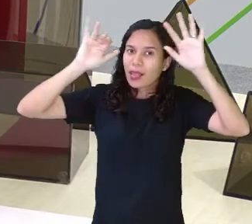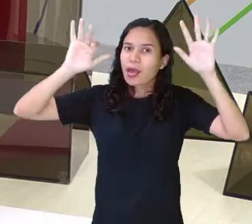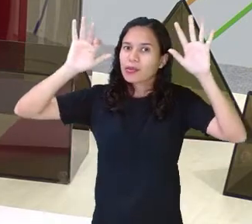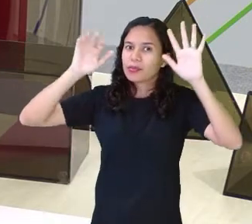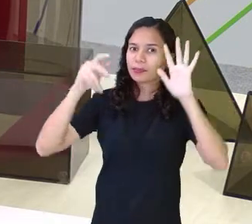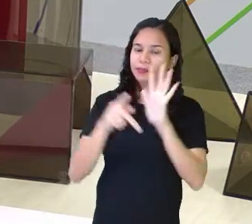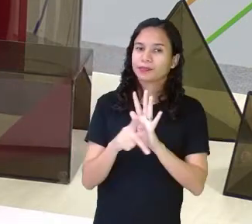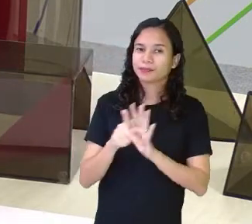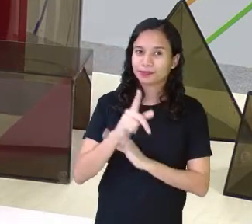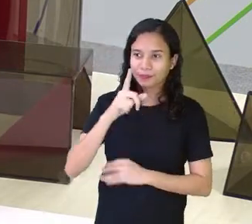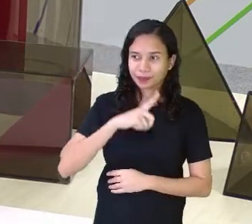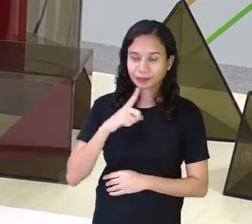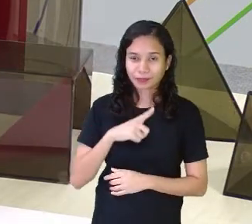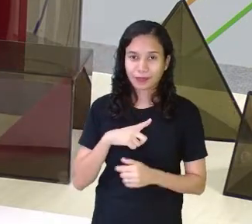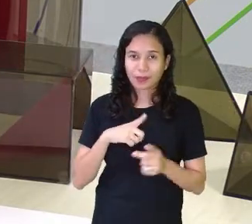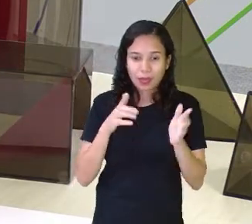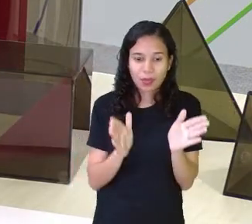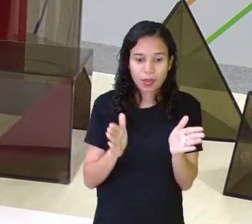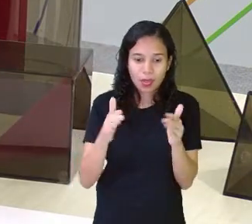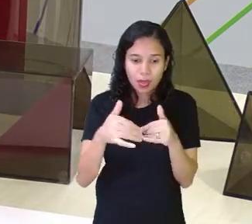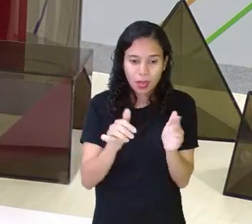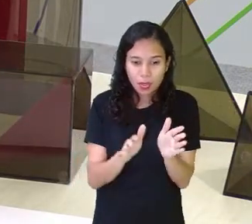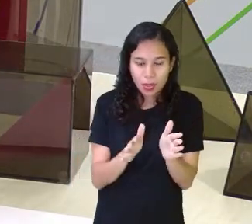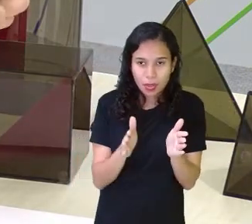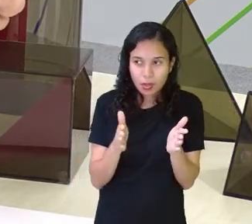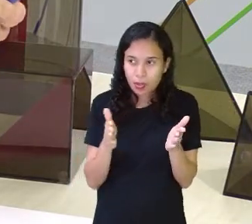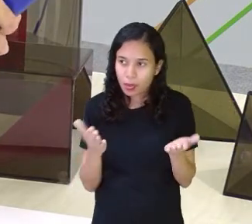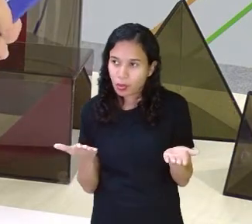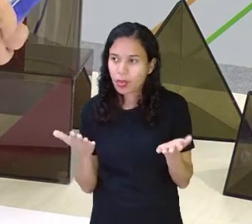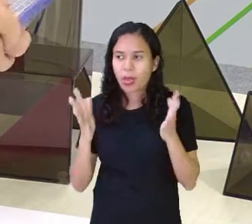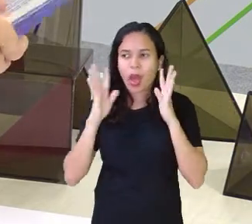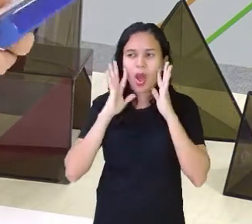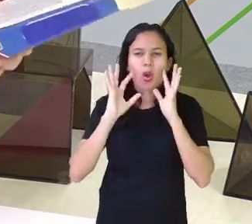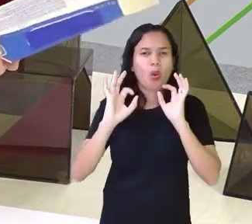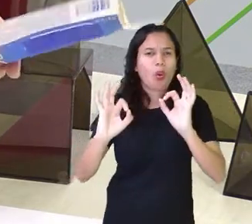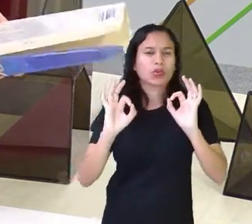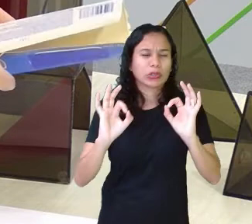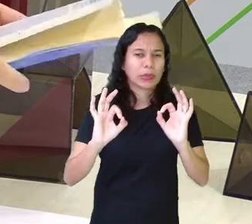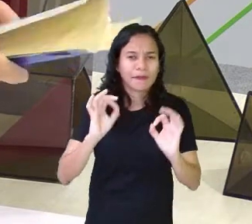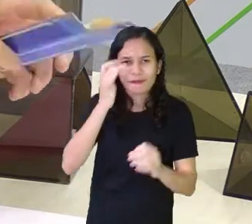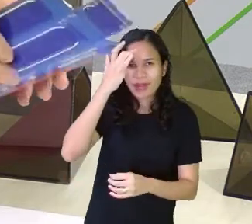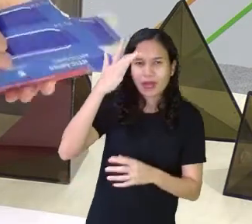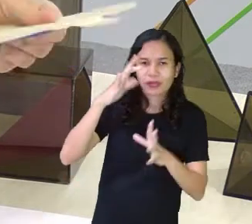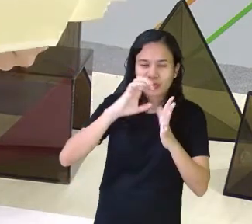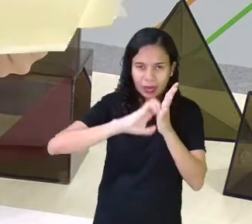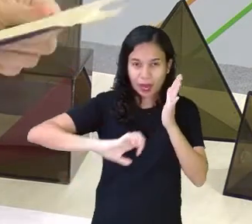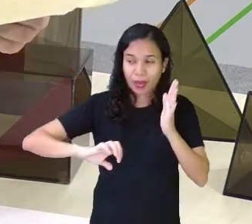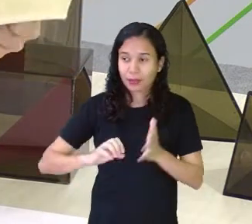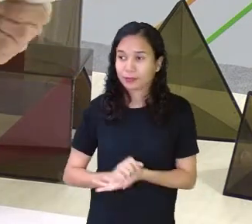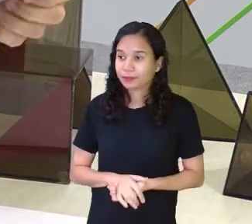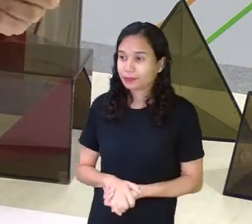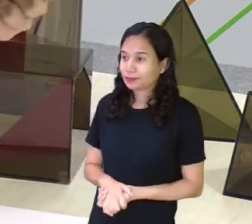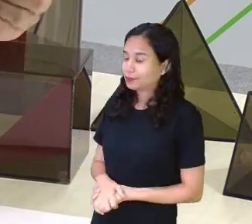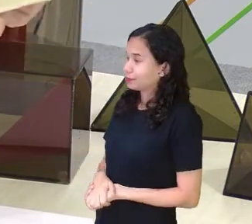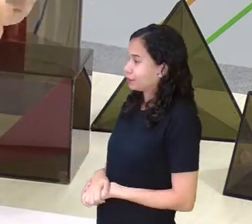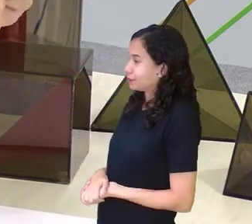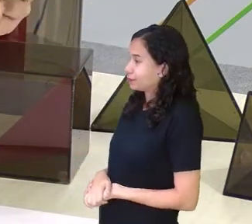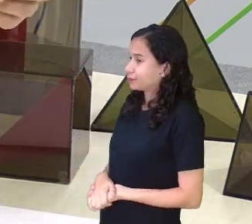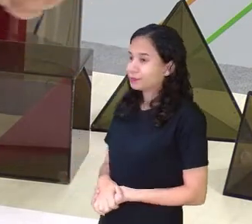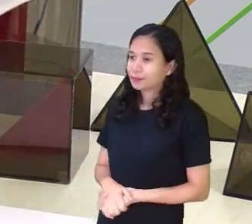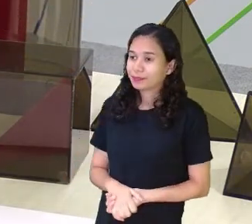claramente a planificação. Ó, essa aqui tá ótima de tirar. Presta atenção, quinto